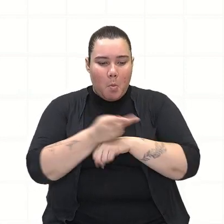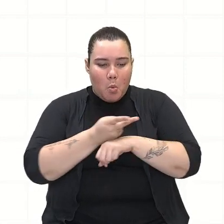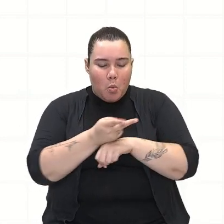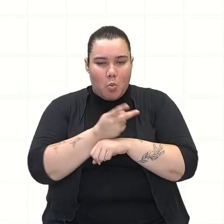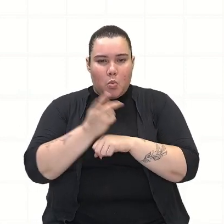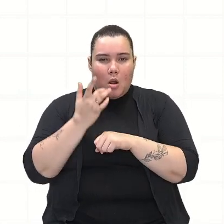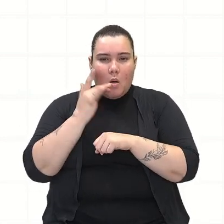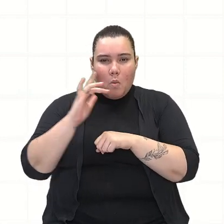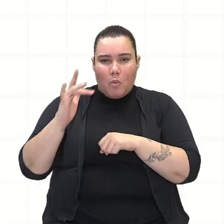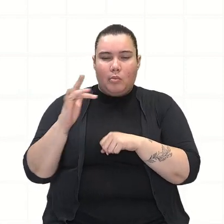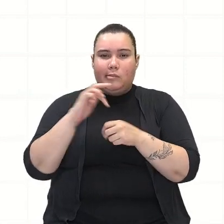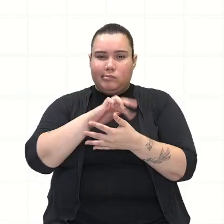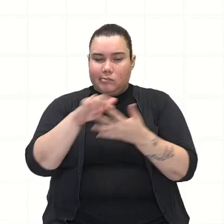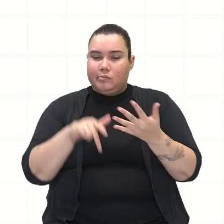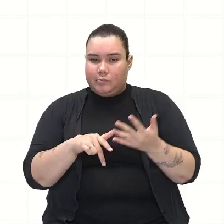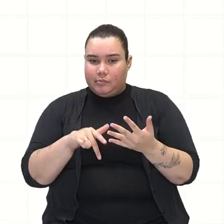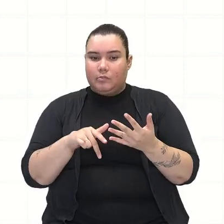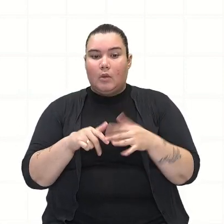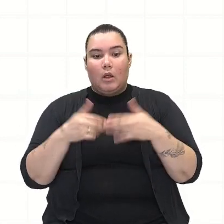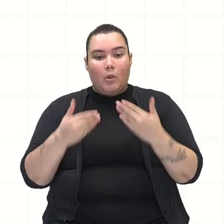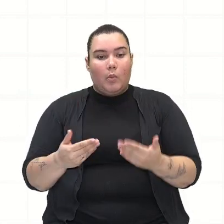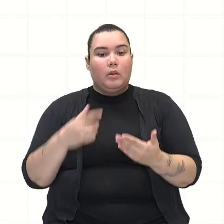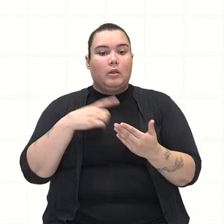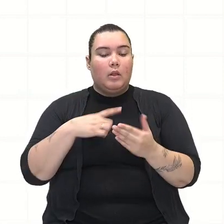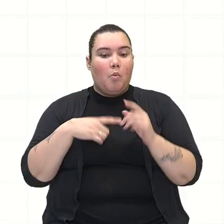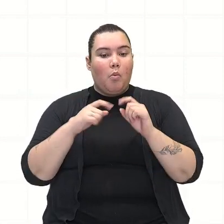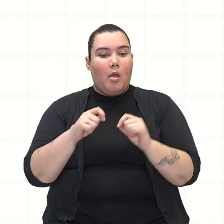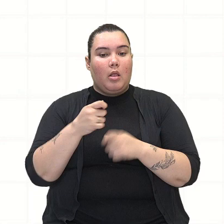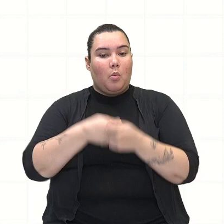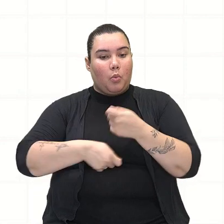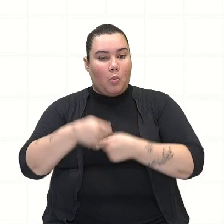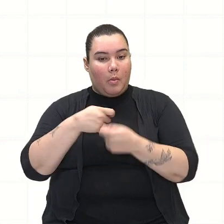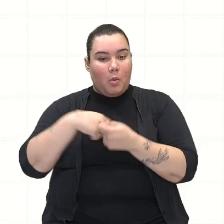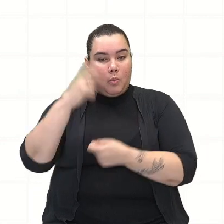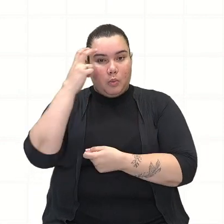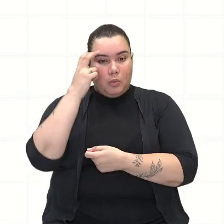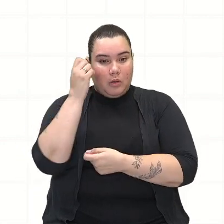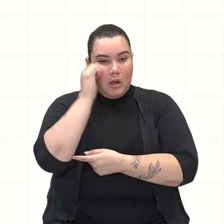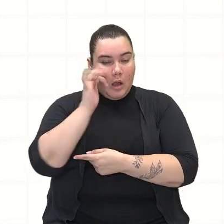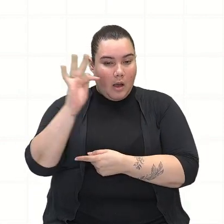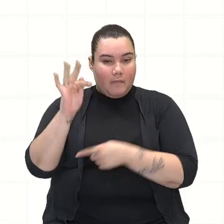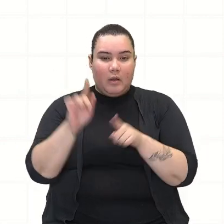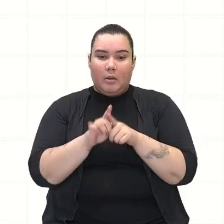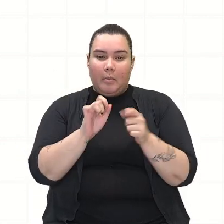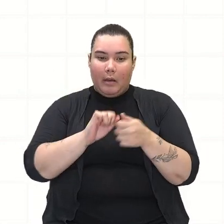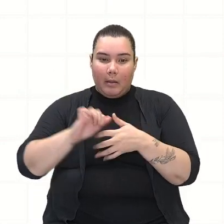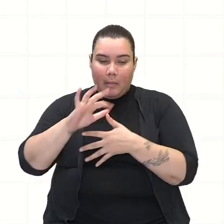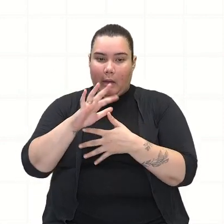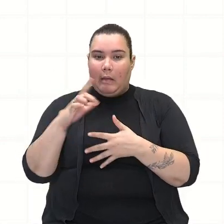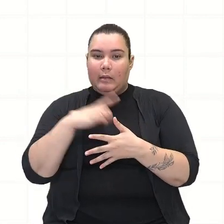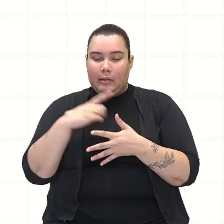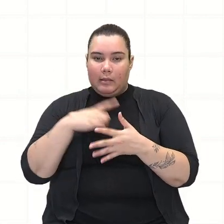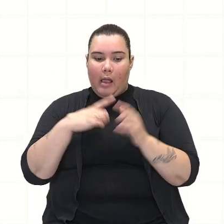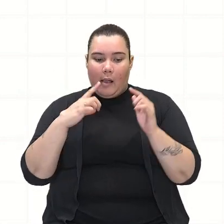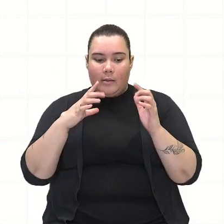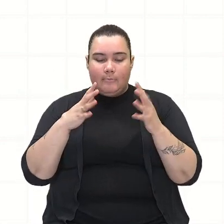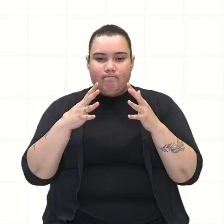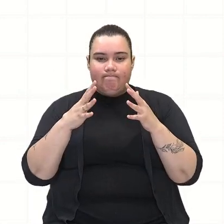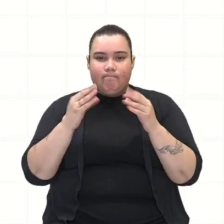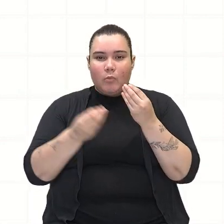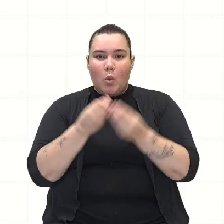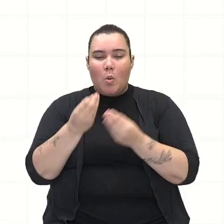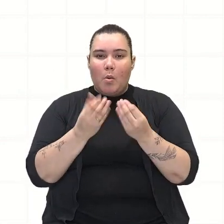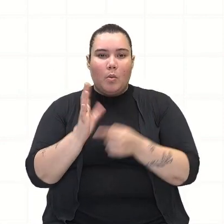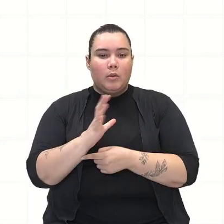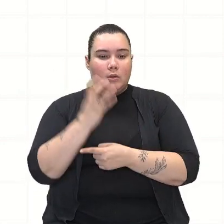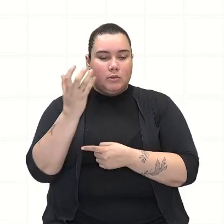na economia e na cultura, tanto da África quanto das Américas. O que a gente vai perceber na África vai